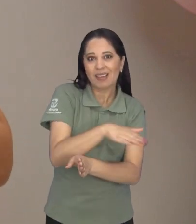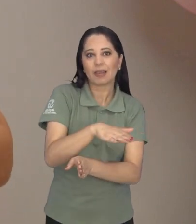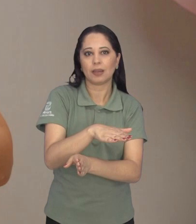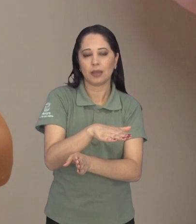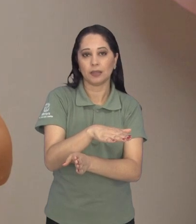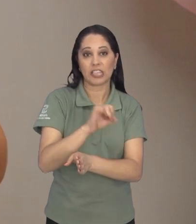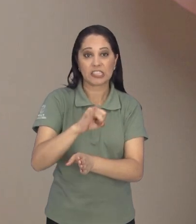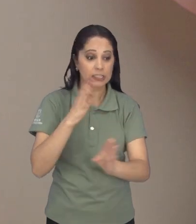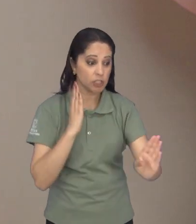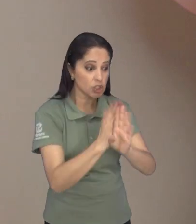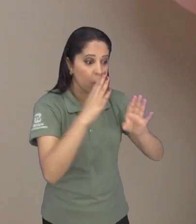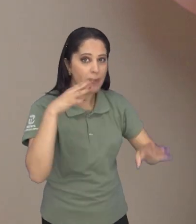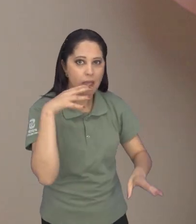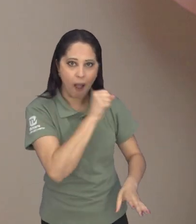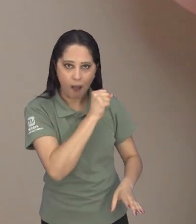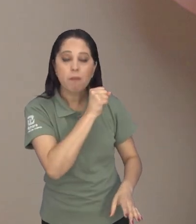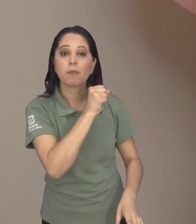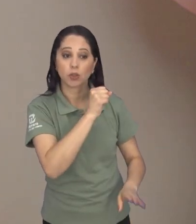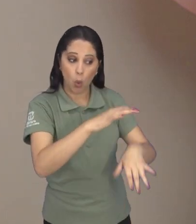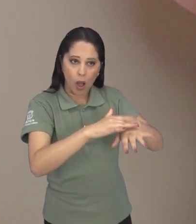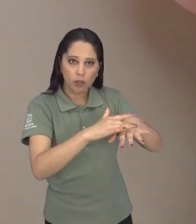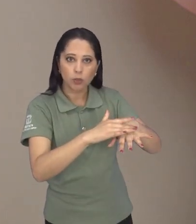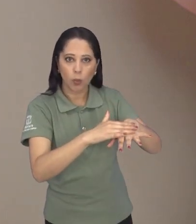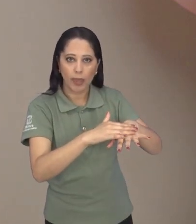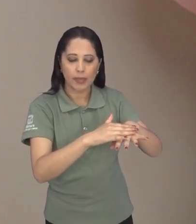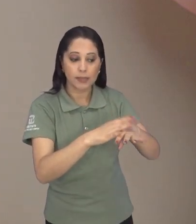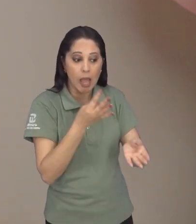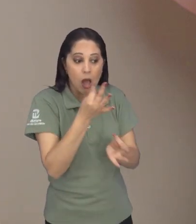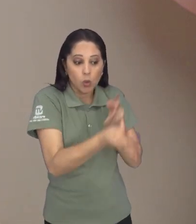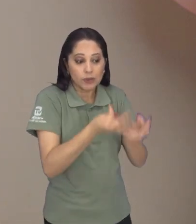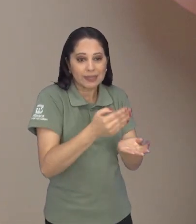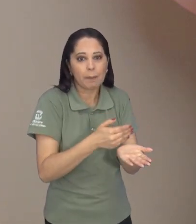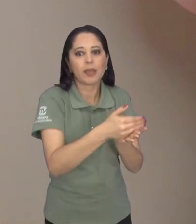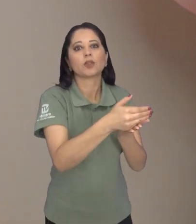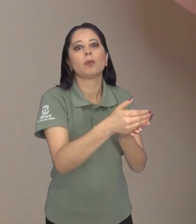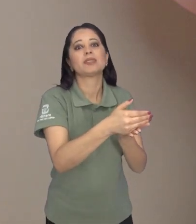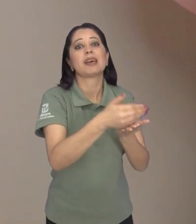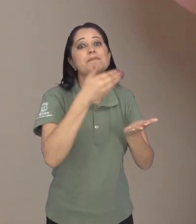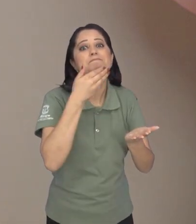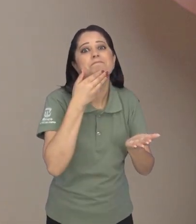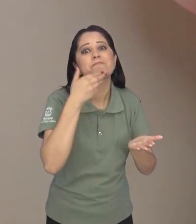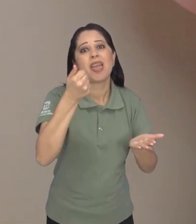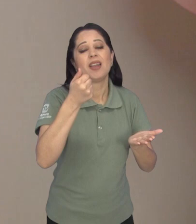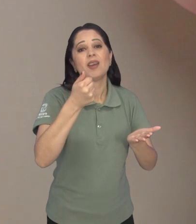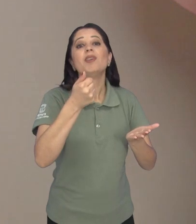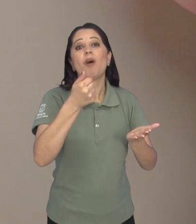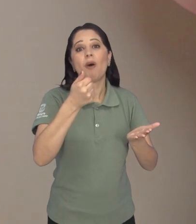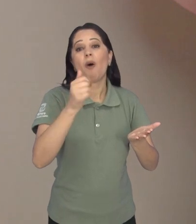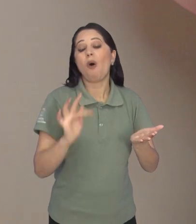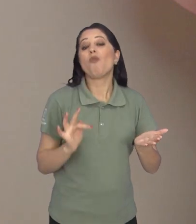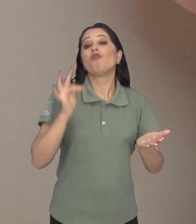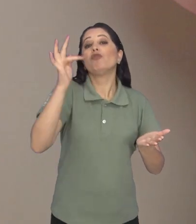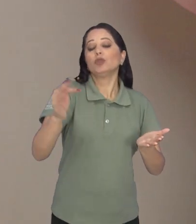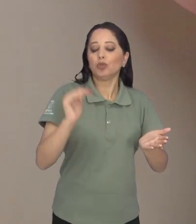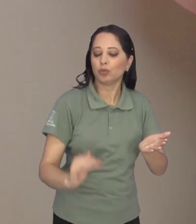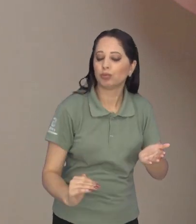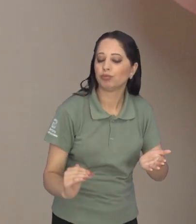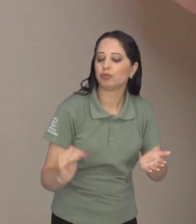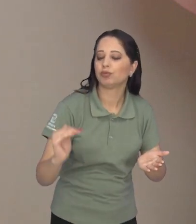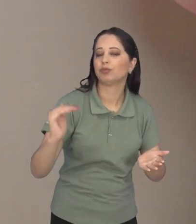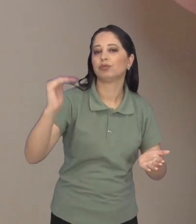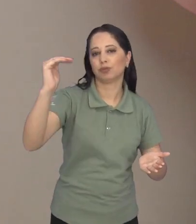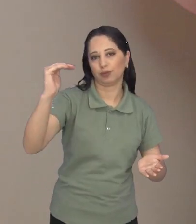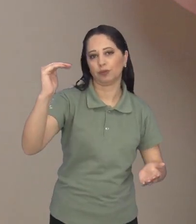geralmente na infância. E quanto mais rápido for o diagnóstico e realizado o tratamento, mais eficaz pode ser